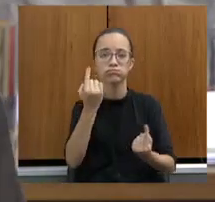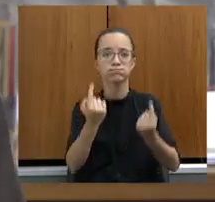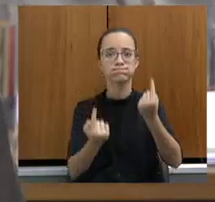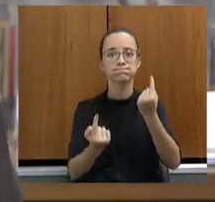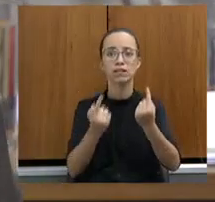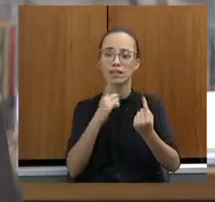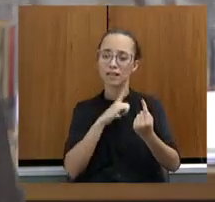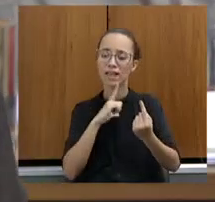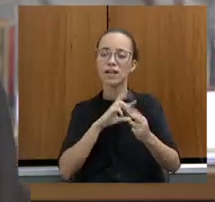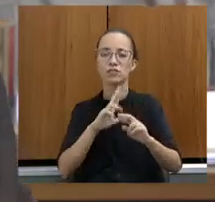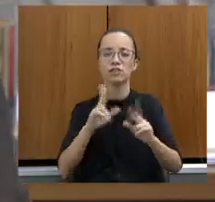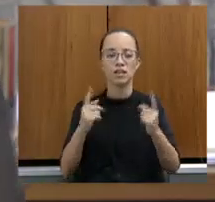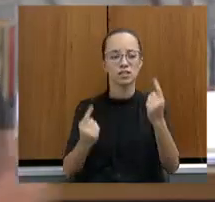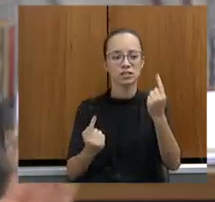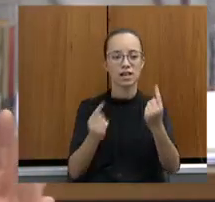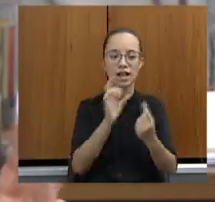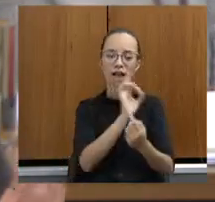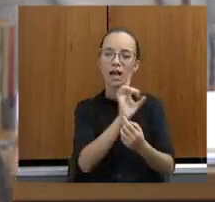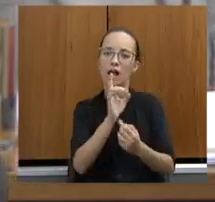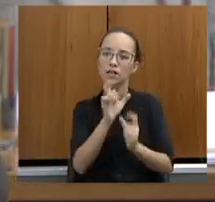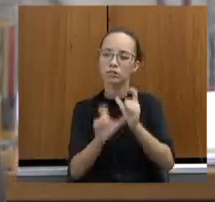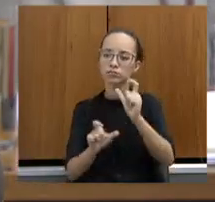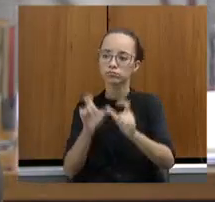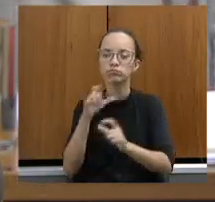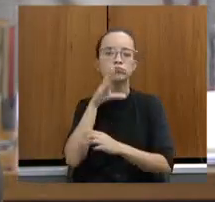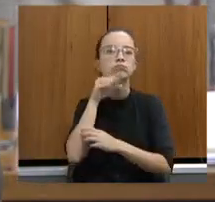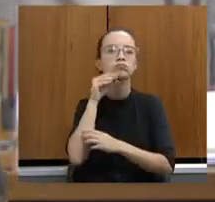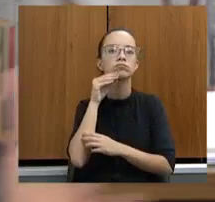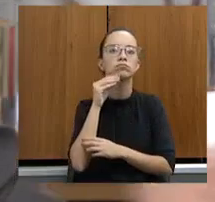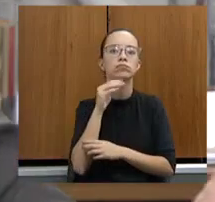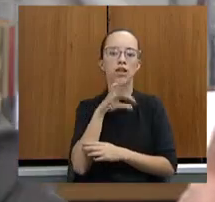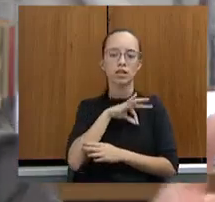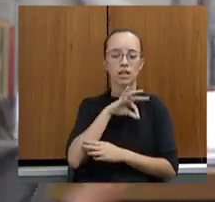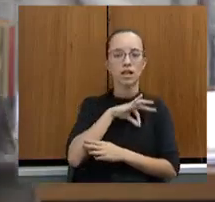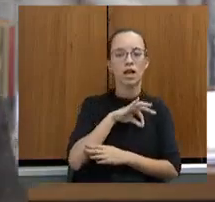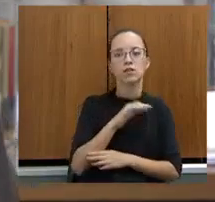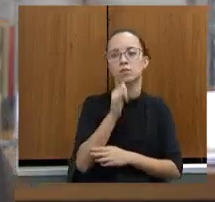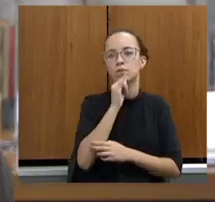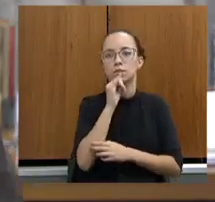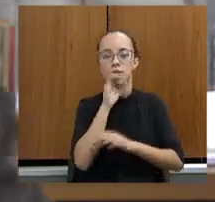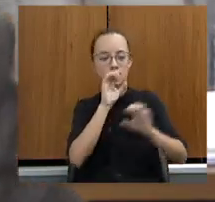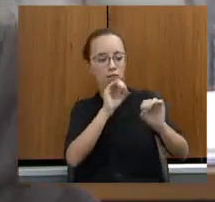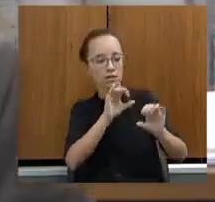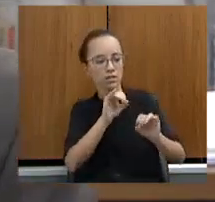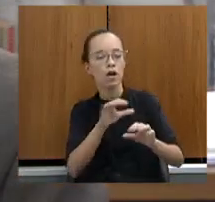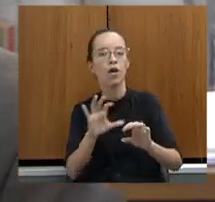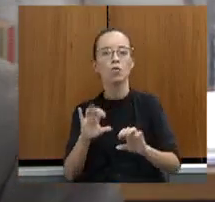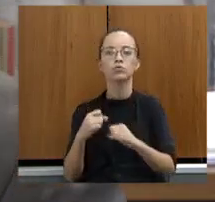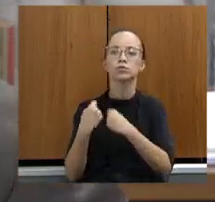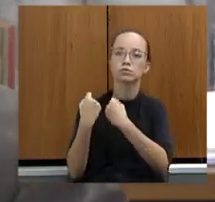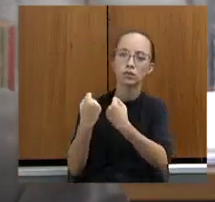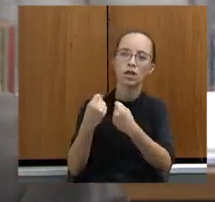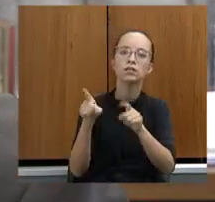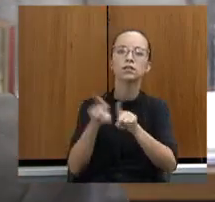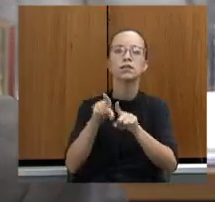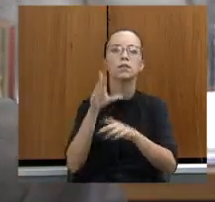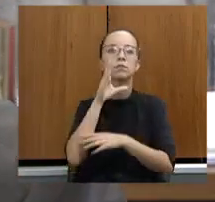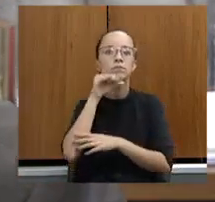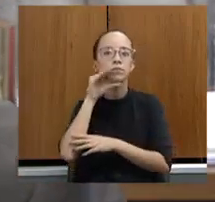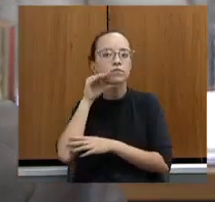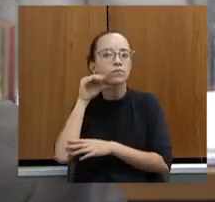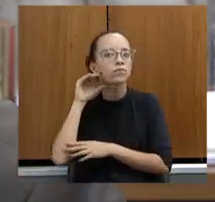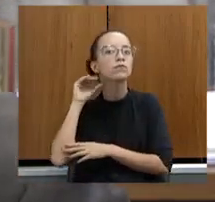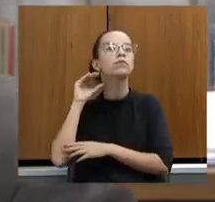disparidade entre carreiras abissais em tempos salariais serve para educação serve para segurança serve para o servidor do